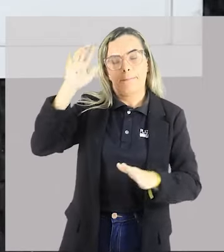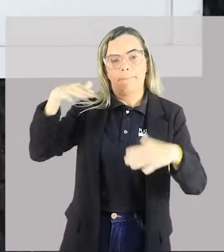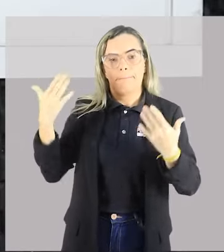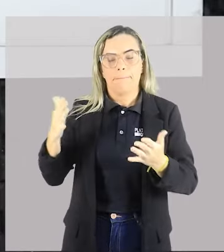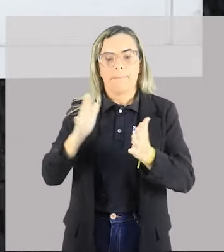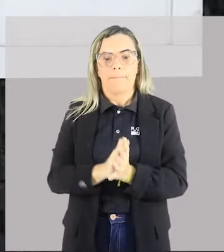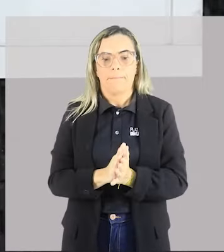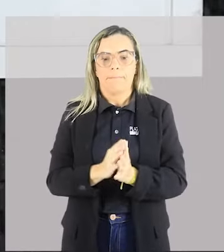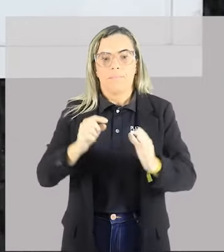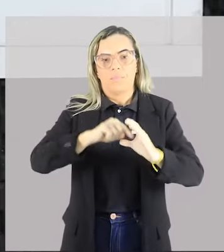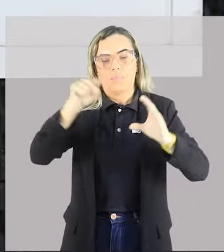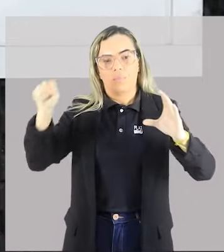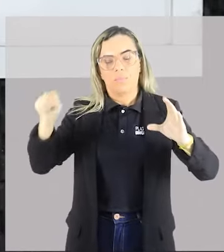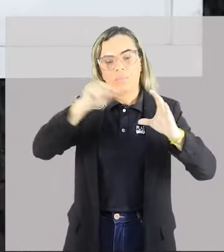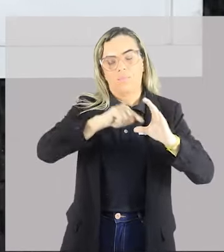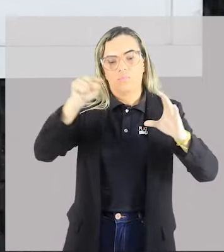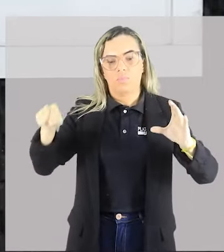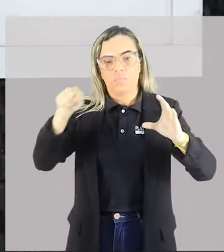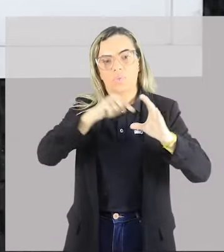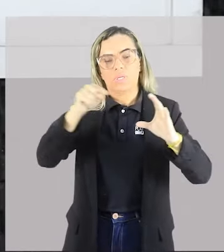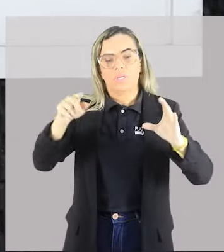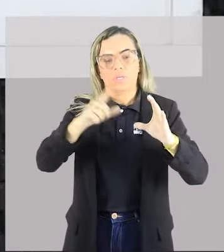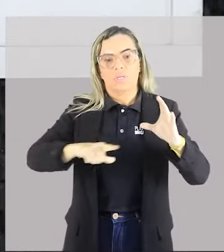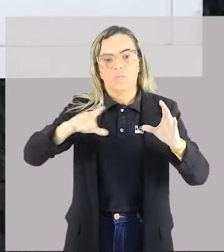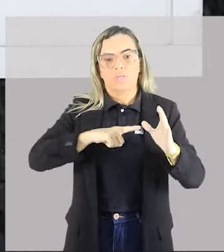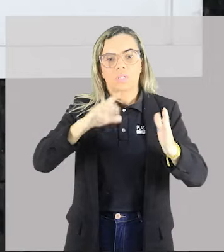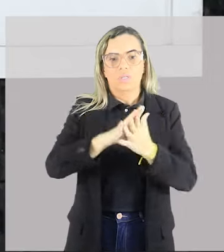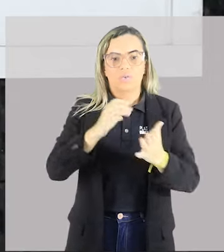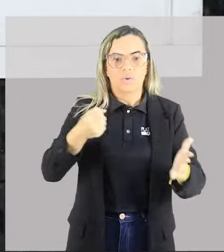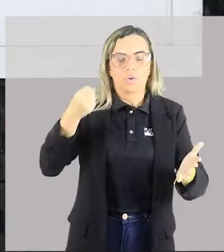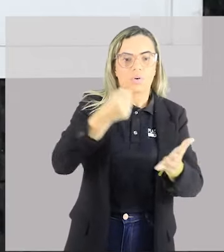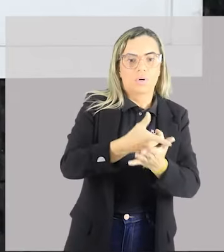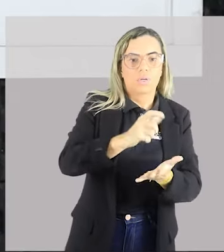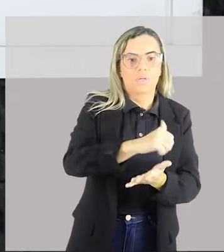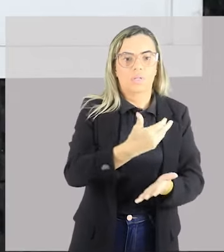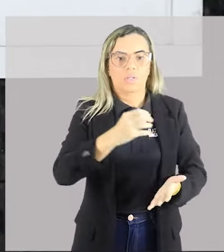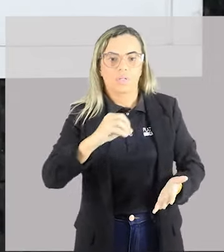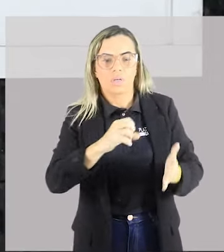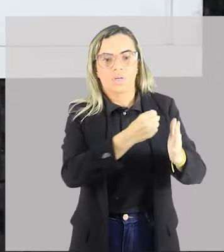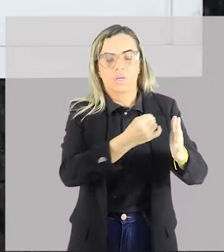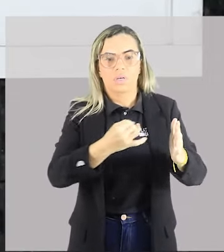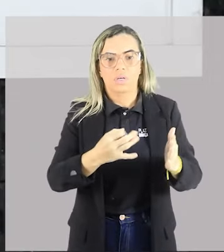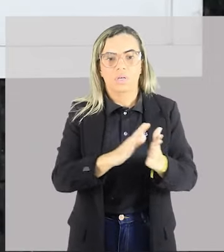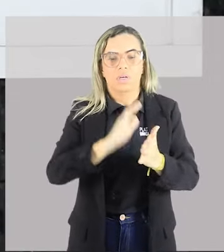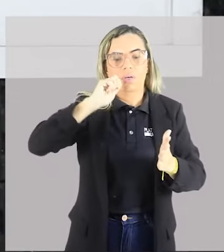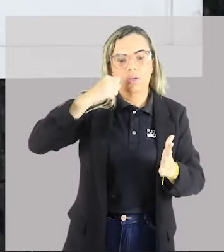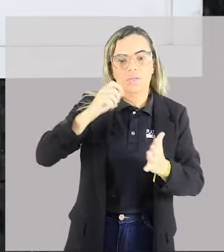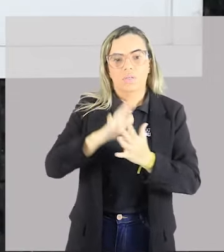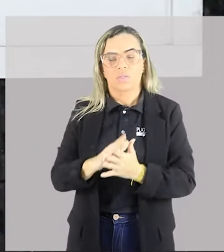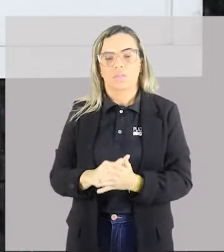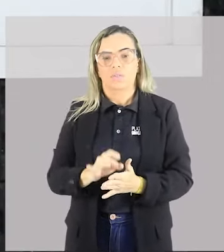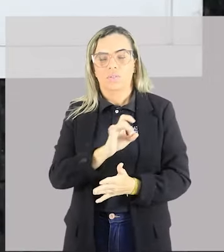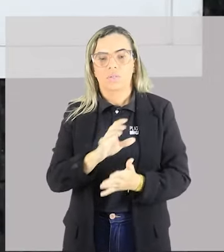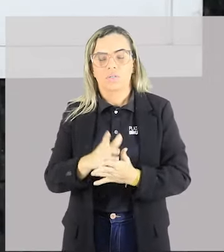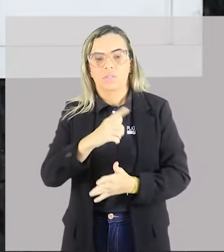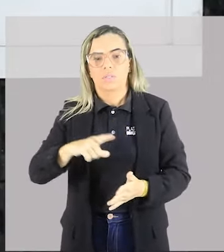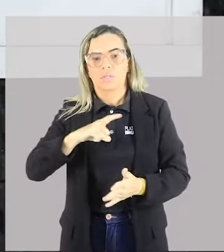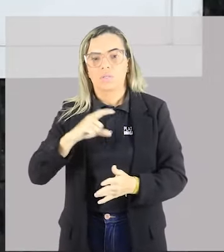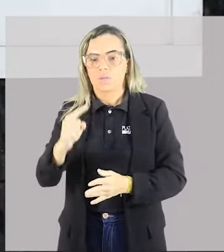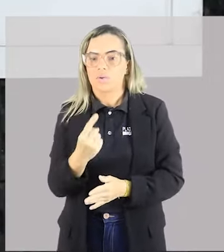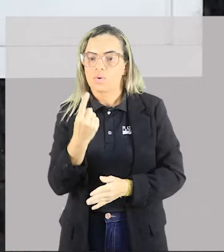função tem que ser assim olha se eu for comprar 10 pães eu vou ter só um valor para 10 pães eu não posso